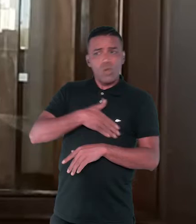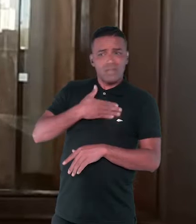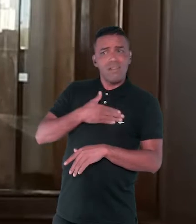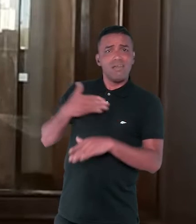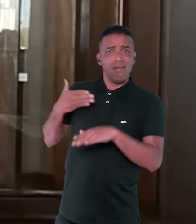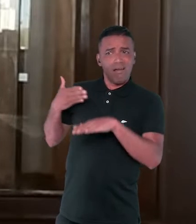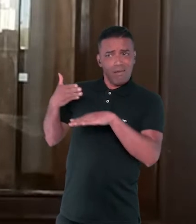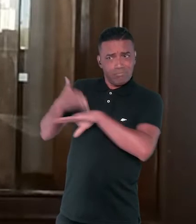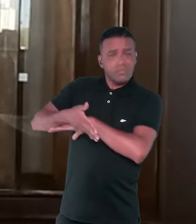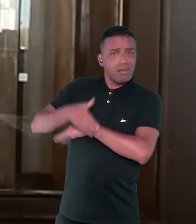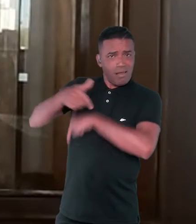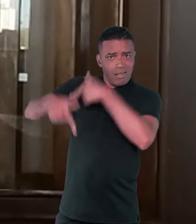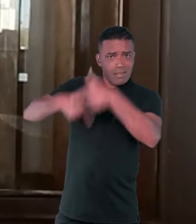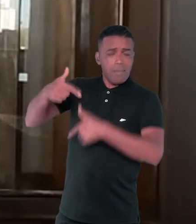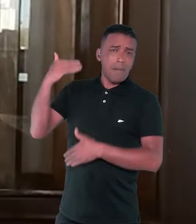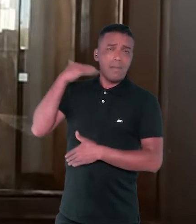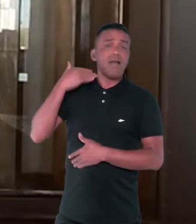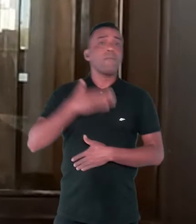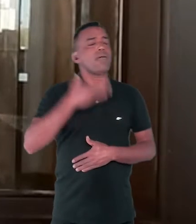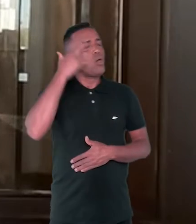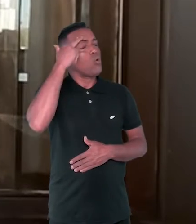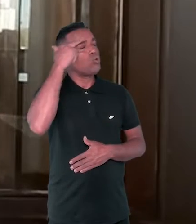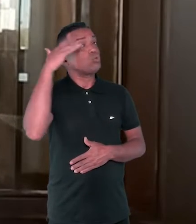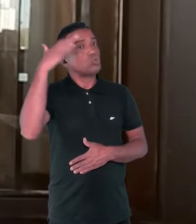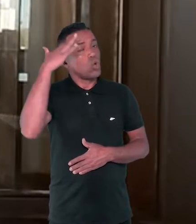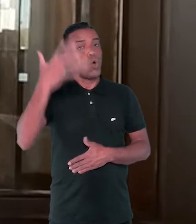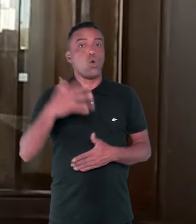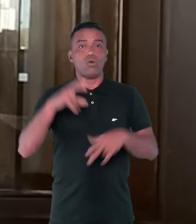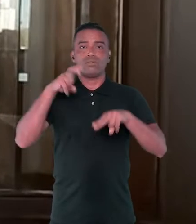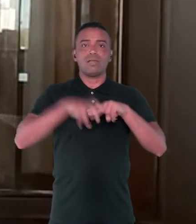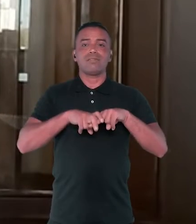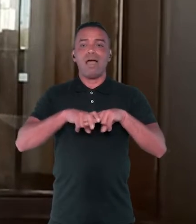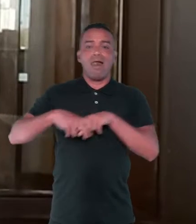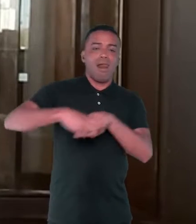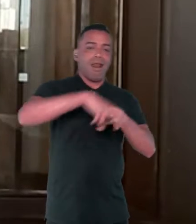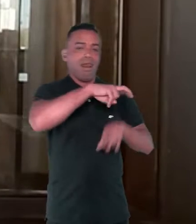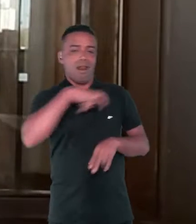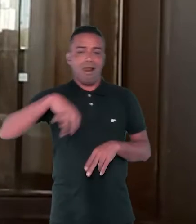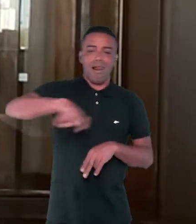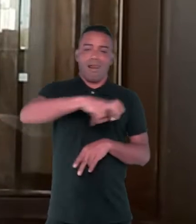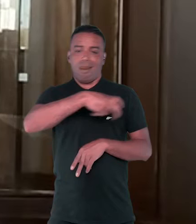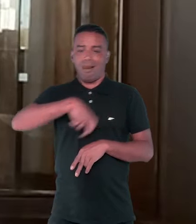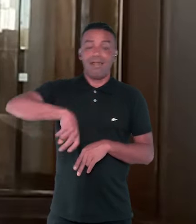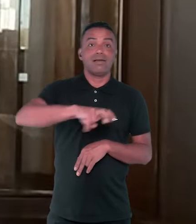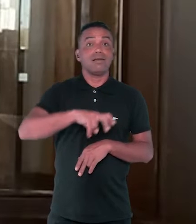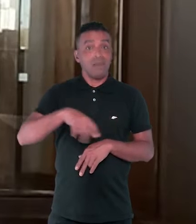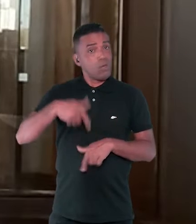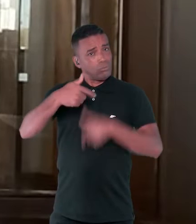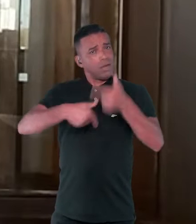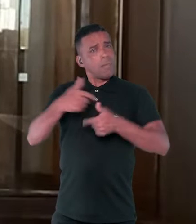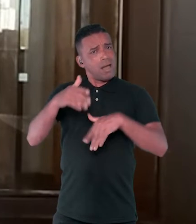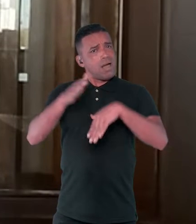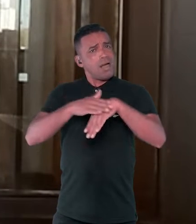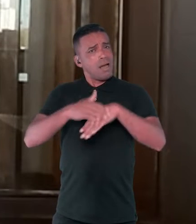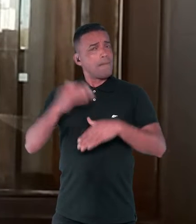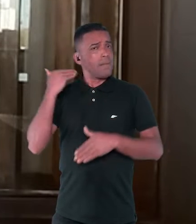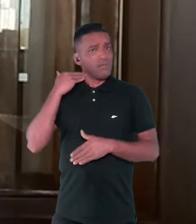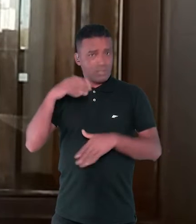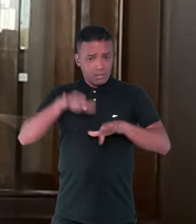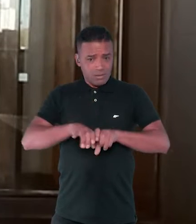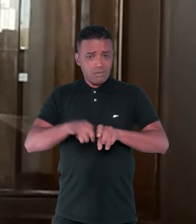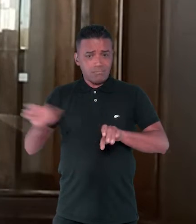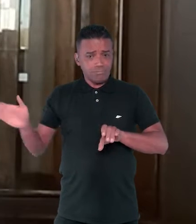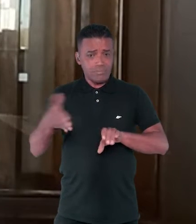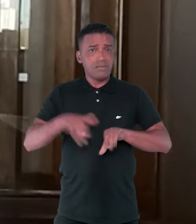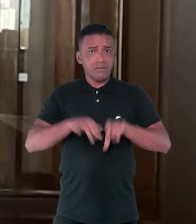entrar em banco, de trabalhar em banco? Eu falei: é meu sonho é sentar na cadeira daquela, ficar rodando lá. E falou assim: eu trabalho em banco. Você tem da geografia? Eu falei: